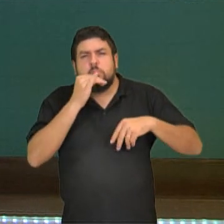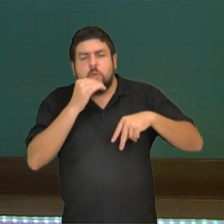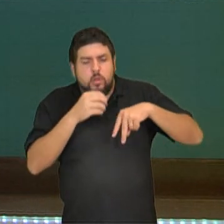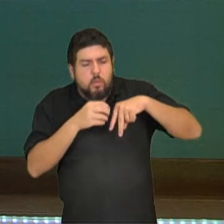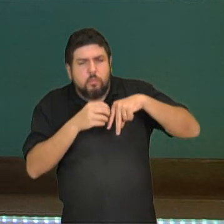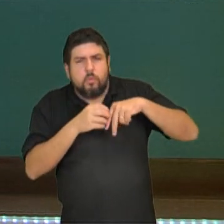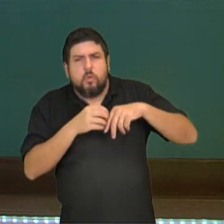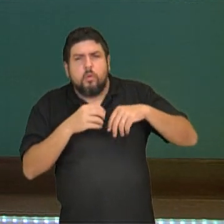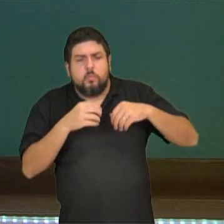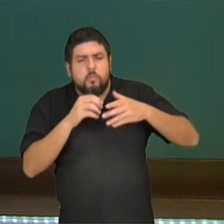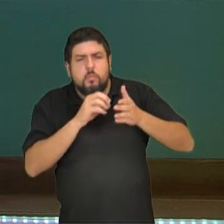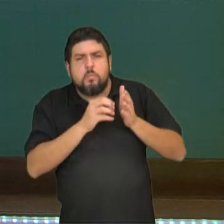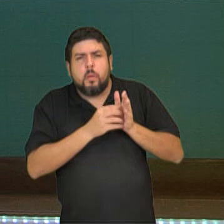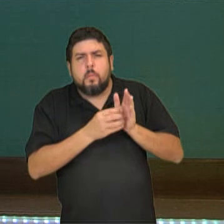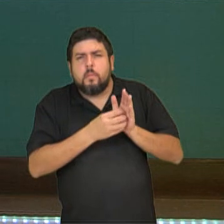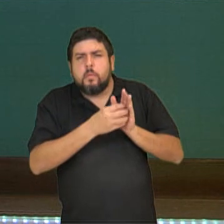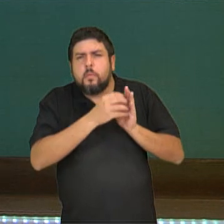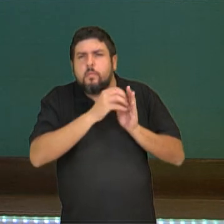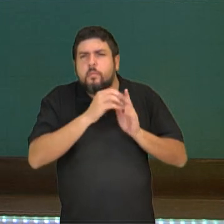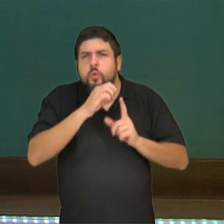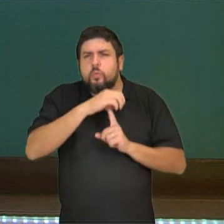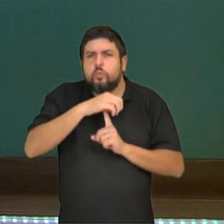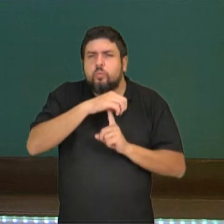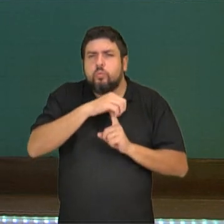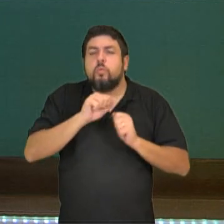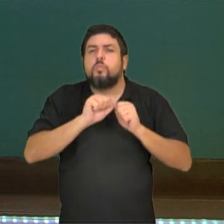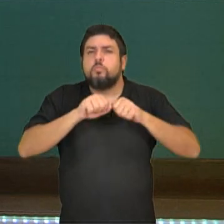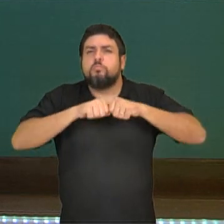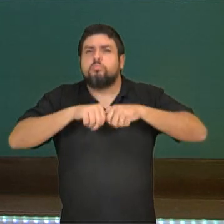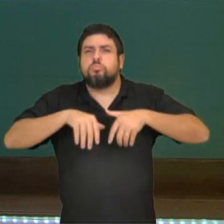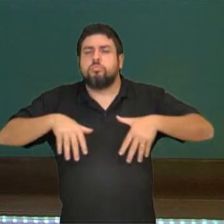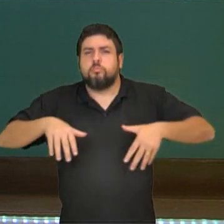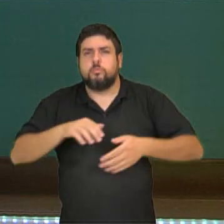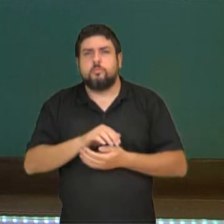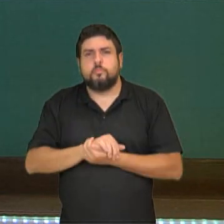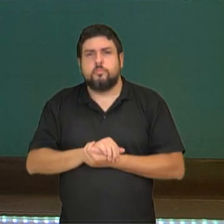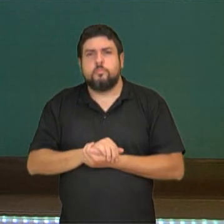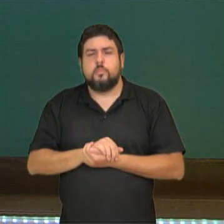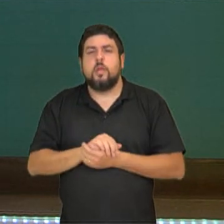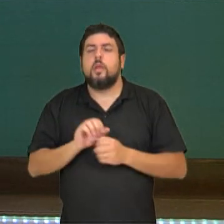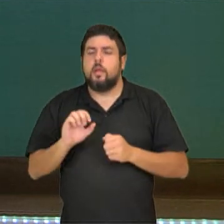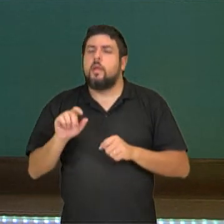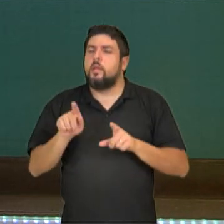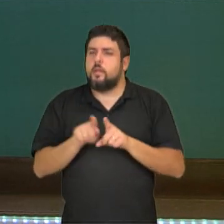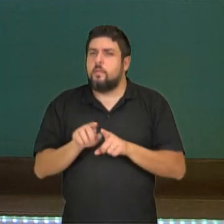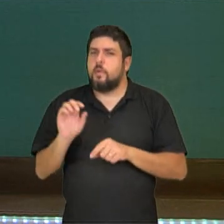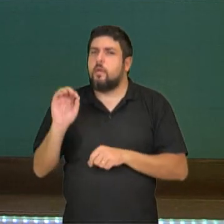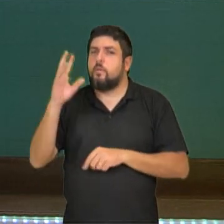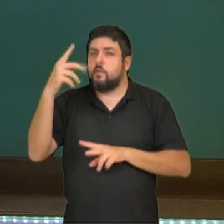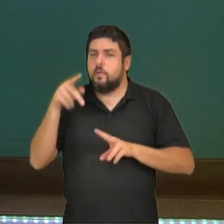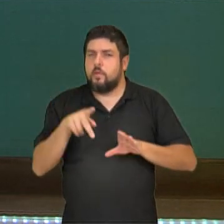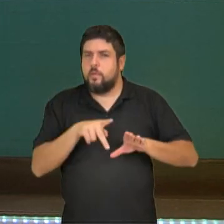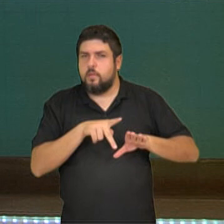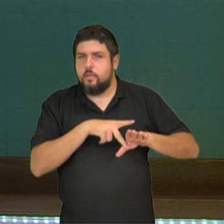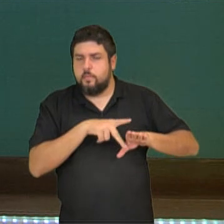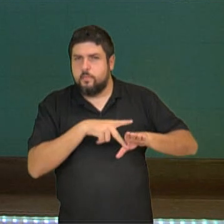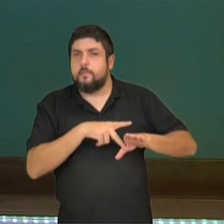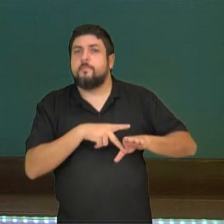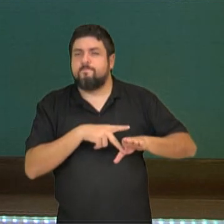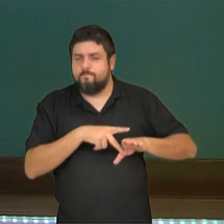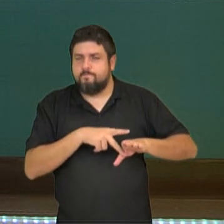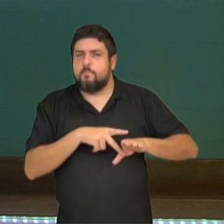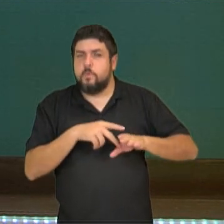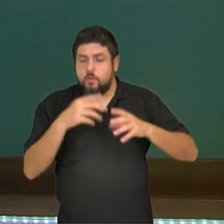de fungos, pode ocorrer a proliferação deles. Isso também acontece nos nossos pés. Tomou banho, não